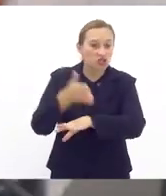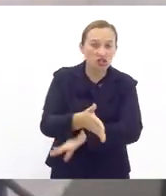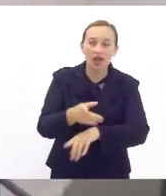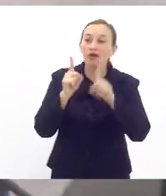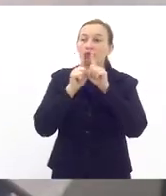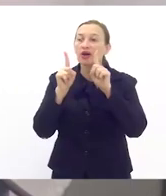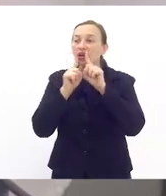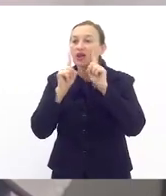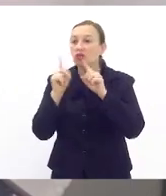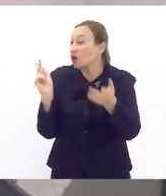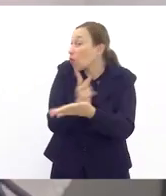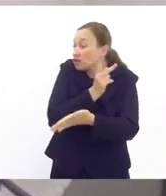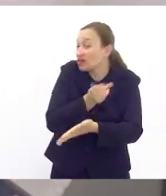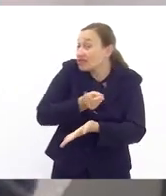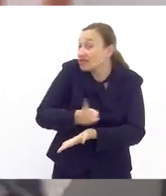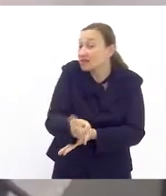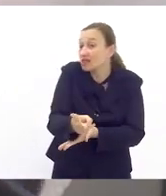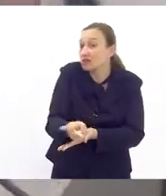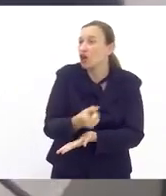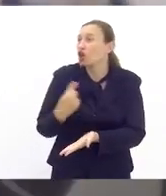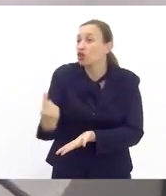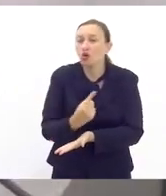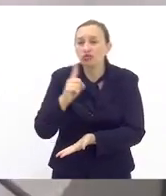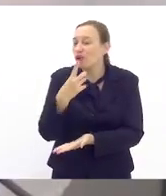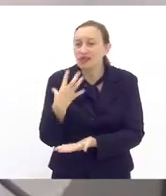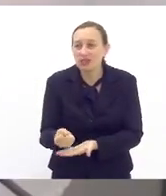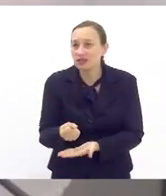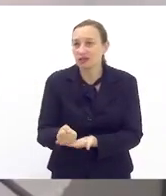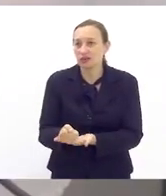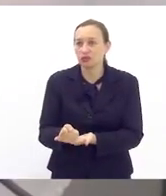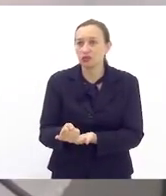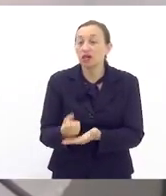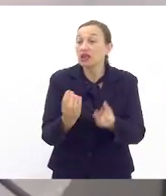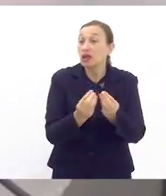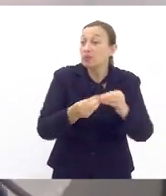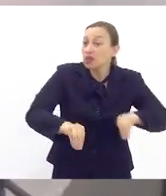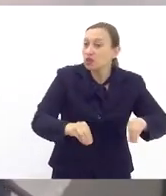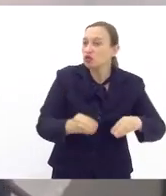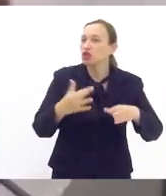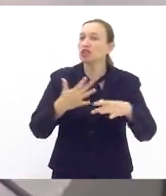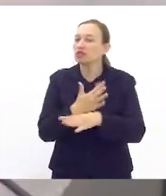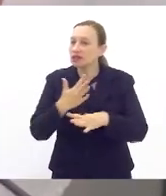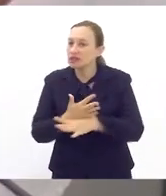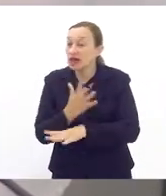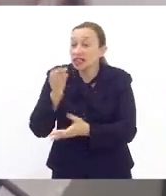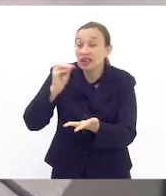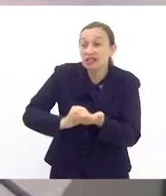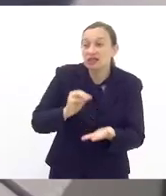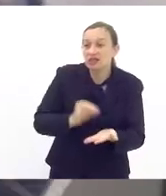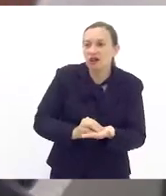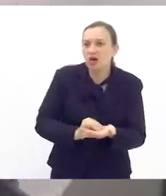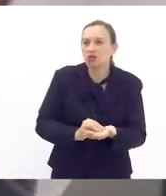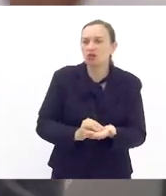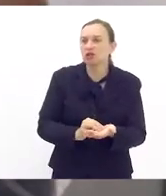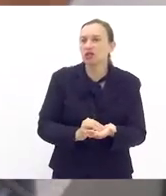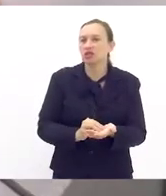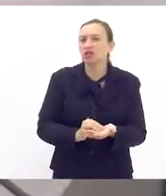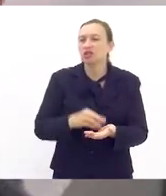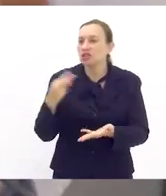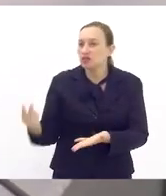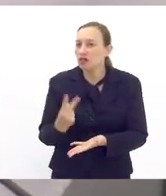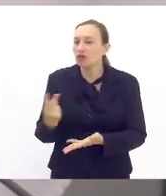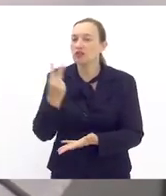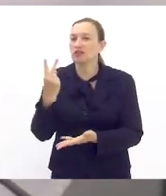recorrentemente e isso nós não aceitamos mais esse essa falta de prioridade